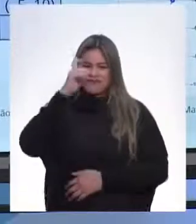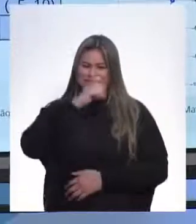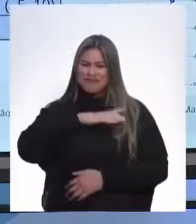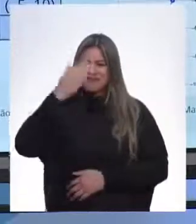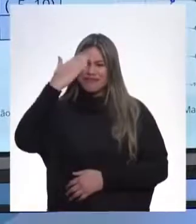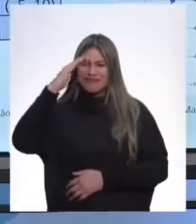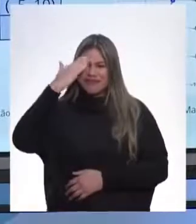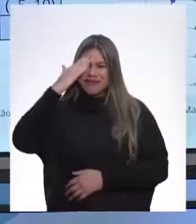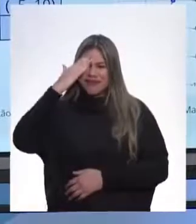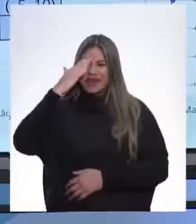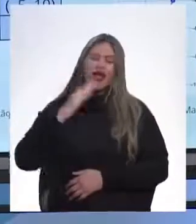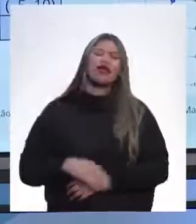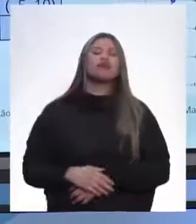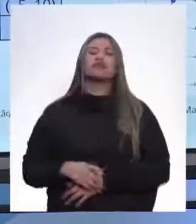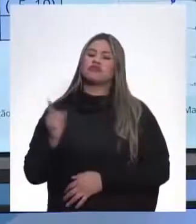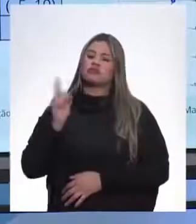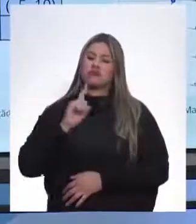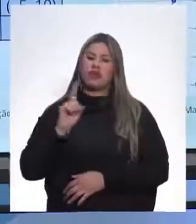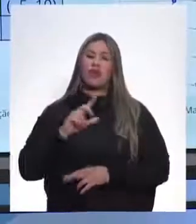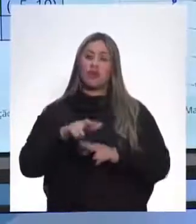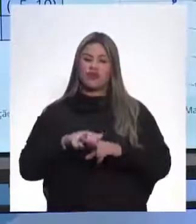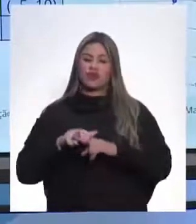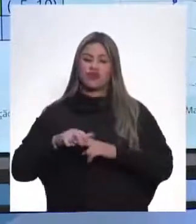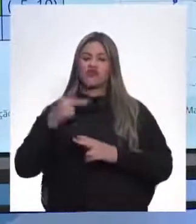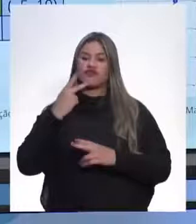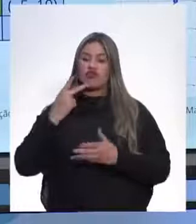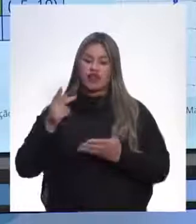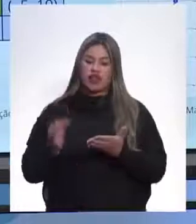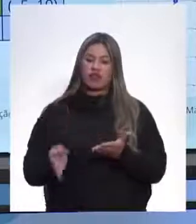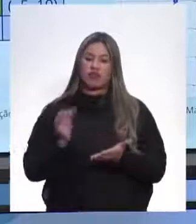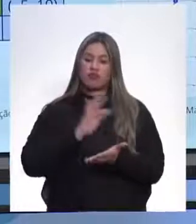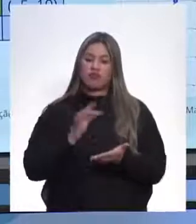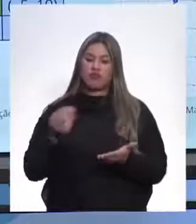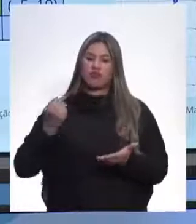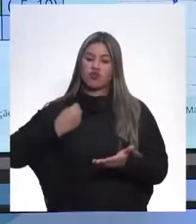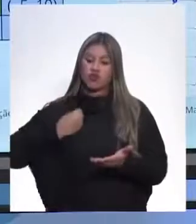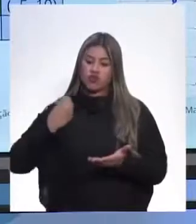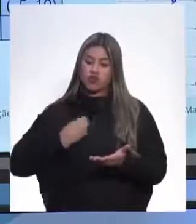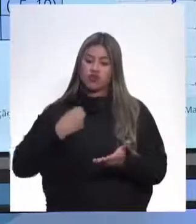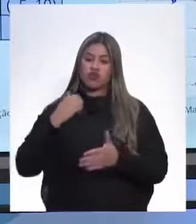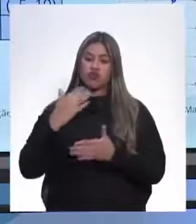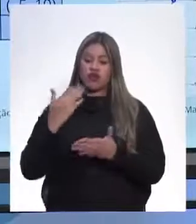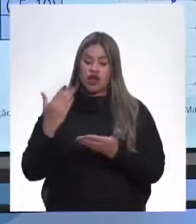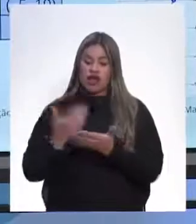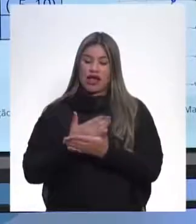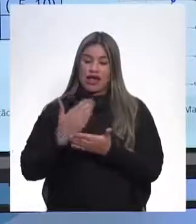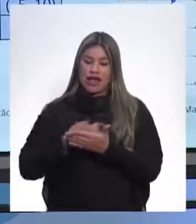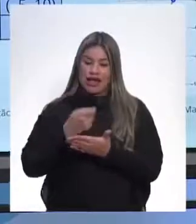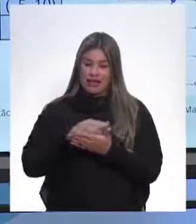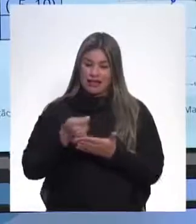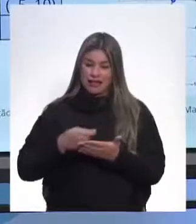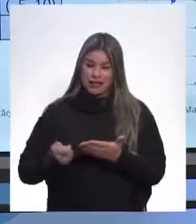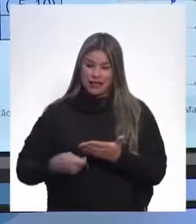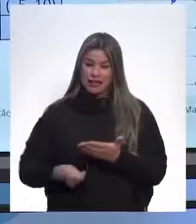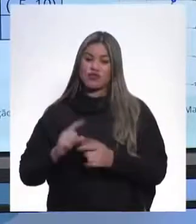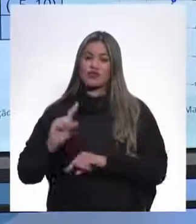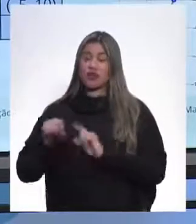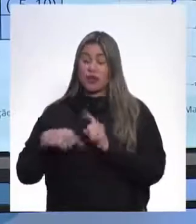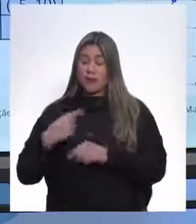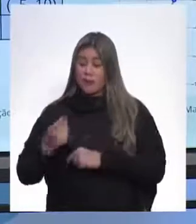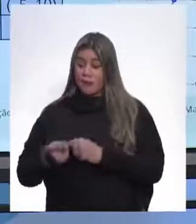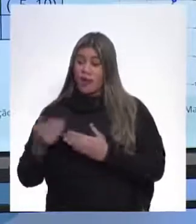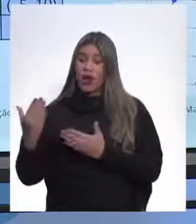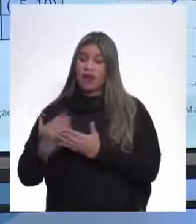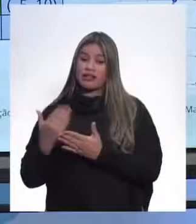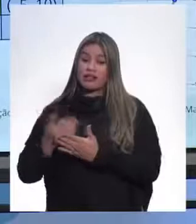Por isso que a gente sempre fala o número da página, para vocês fazerem no caderno e depois transpor no caderno do aluno, tá, gente? A gente